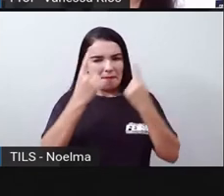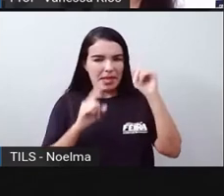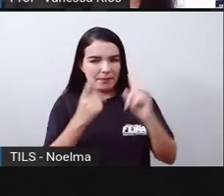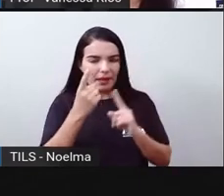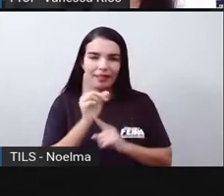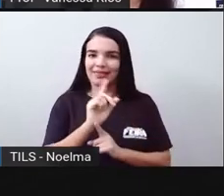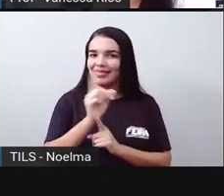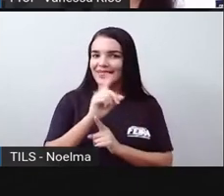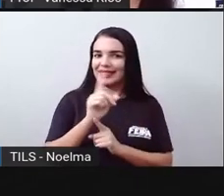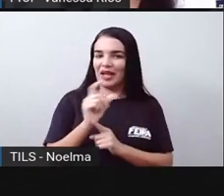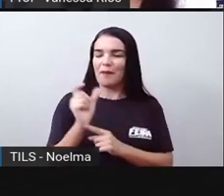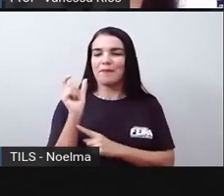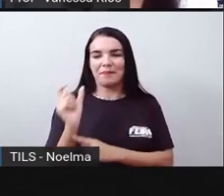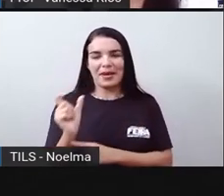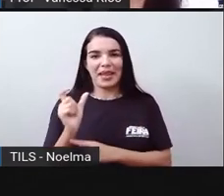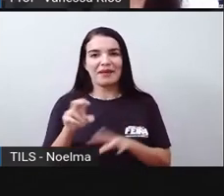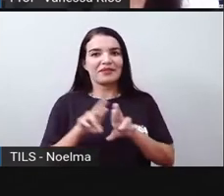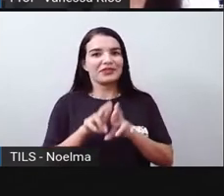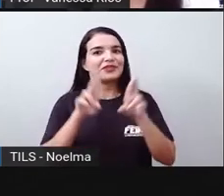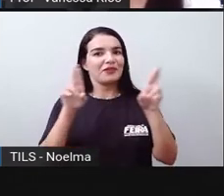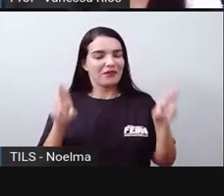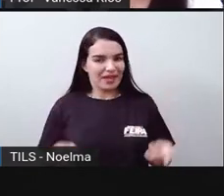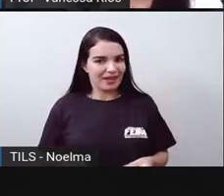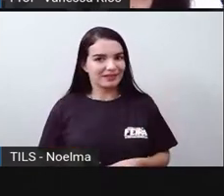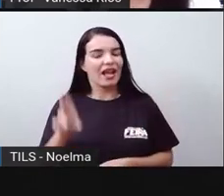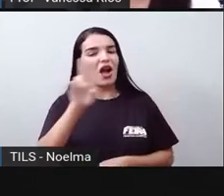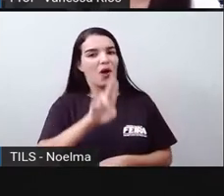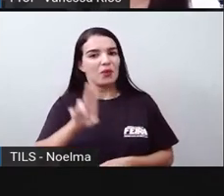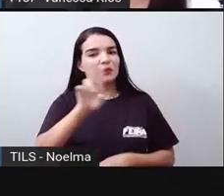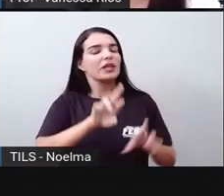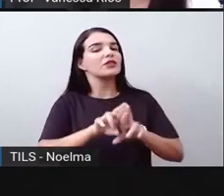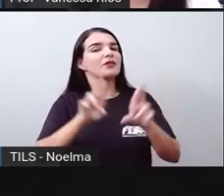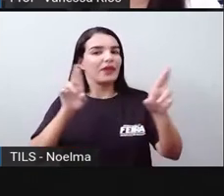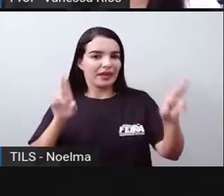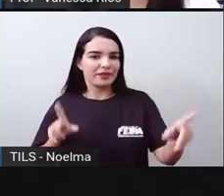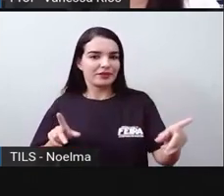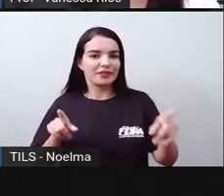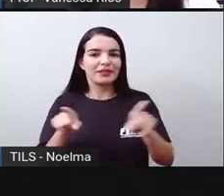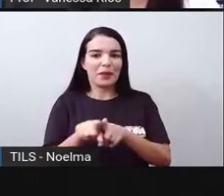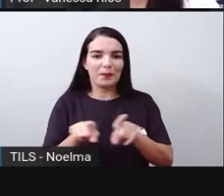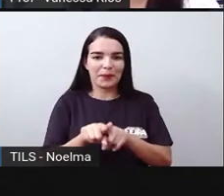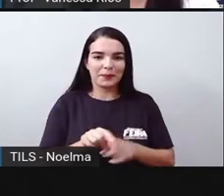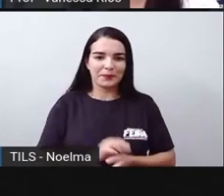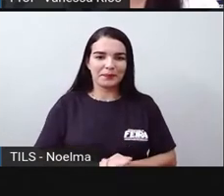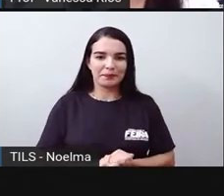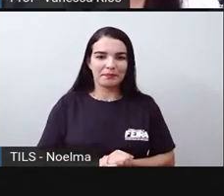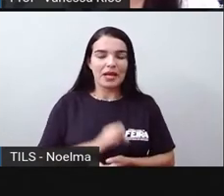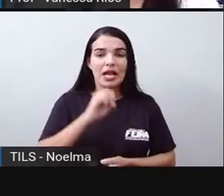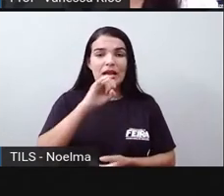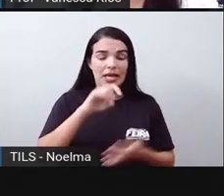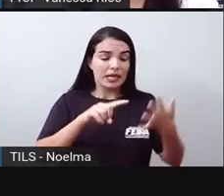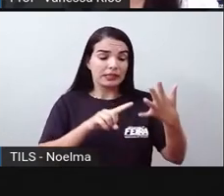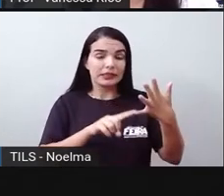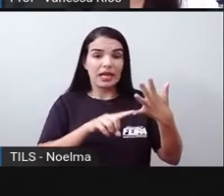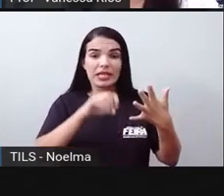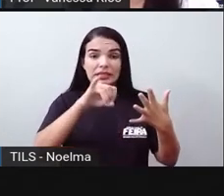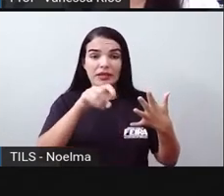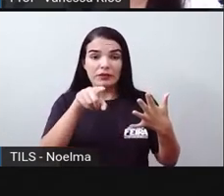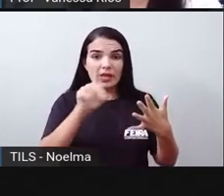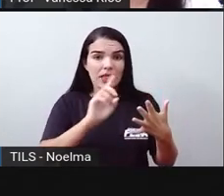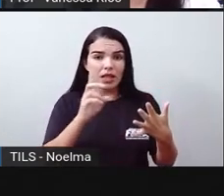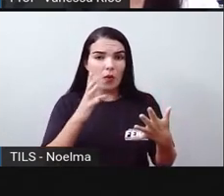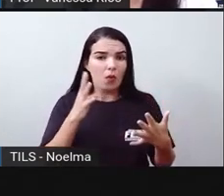termos diferentes, né? Com utilizações aí diferentes também. Se não conseguisse ver,